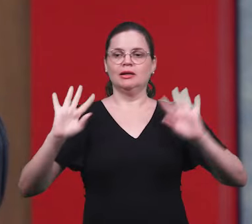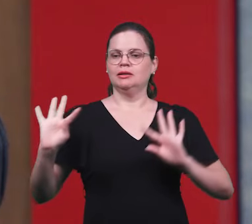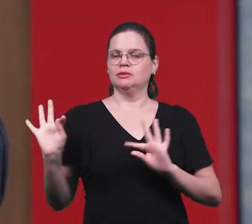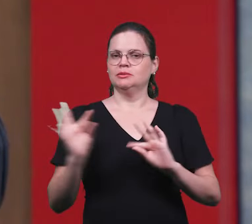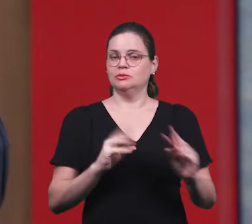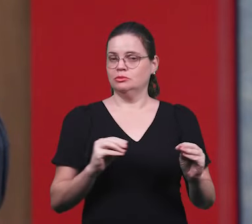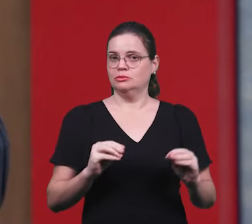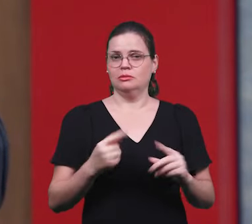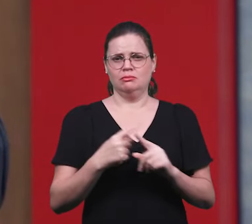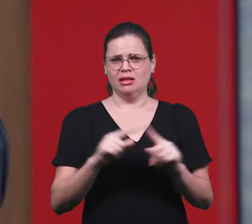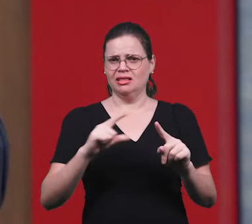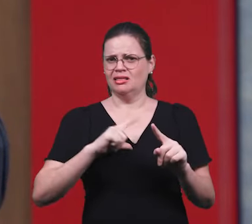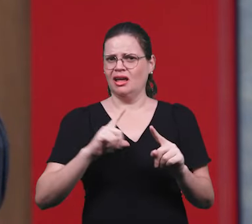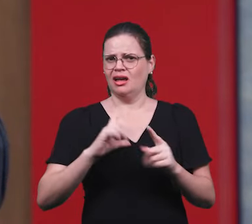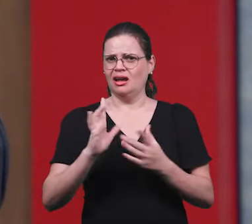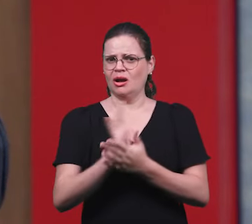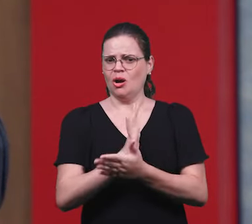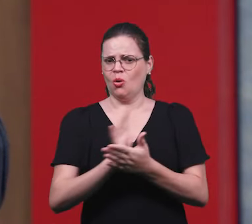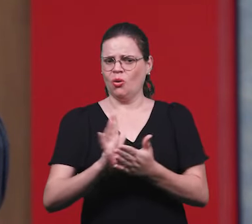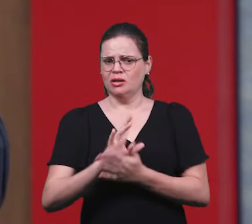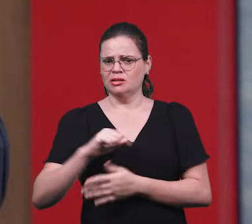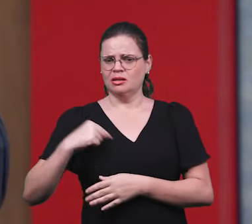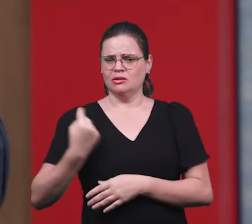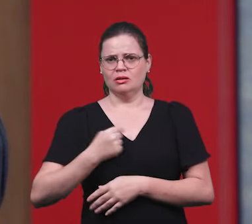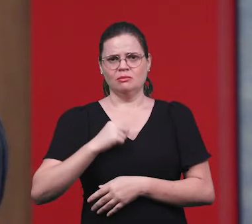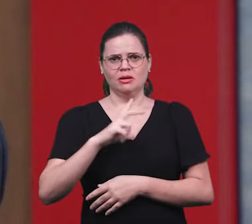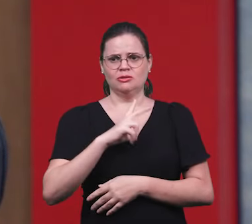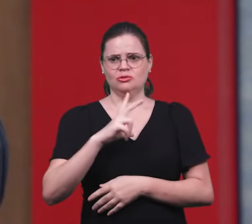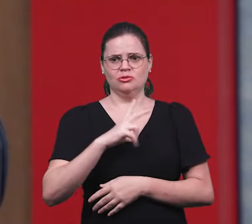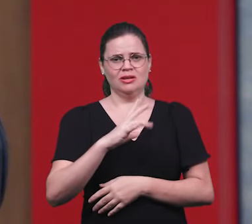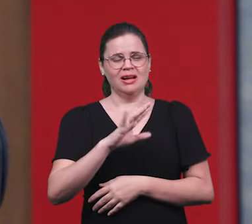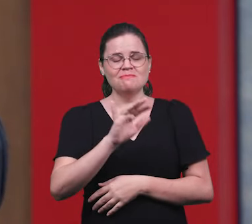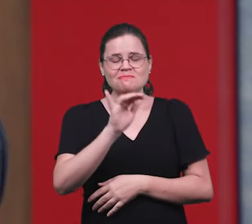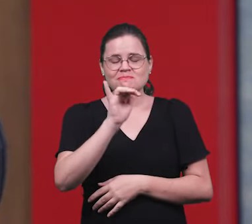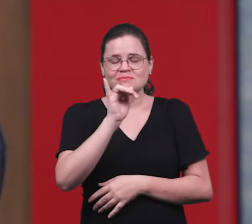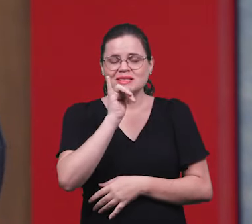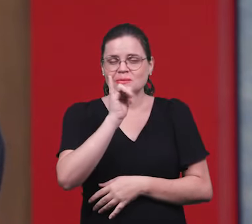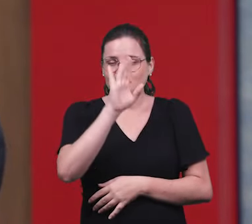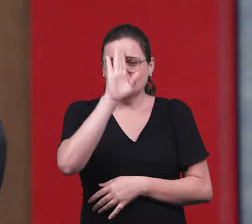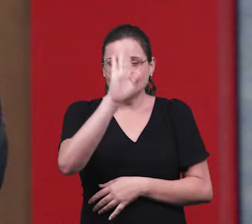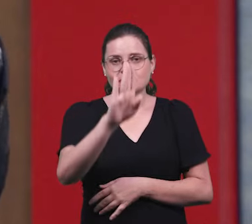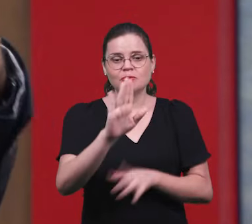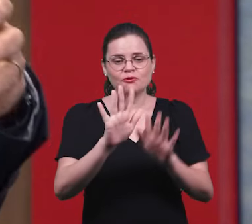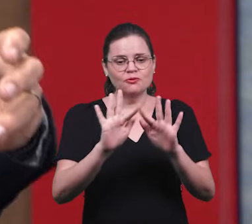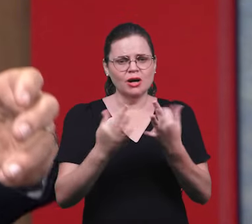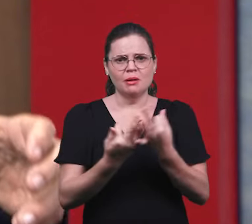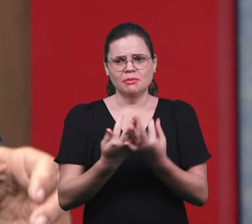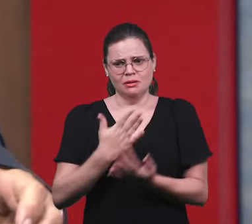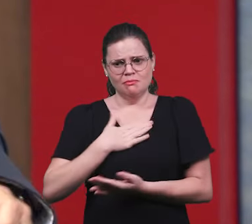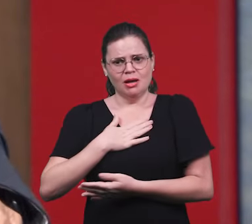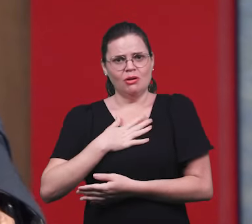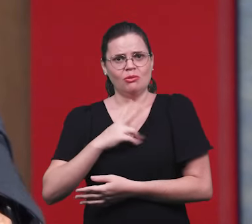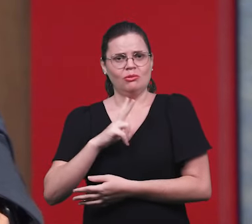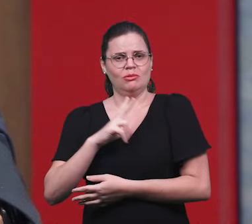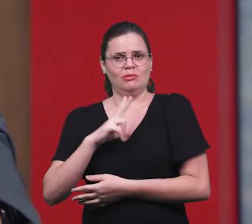E tem certas coisas, inclusive da família, que devem ficar na intimidade da família.